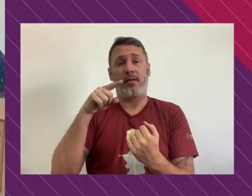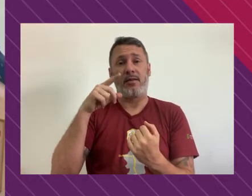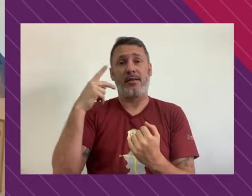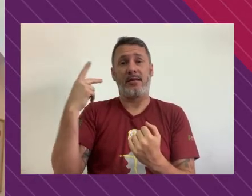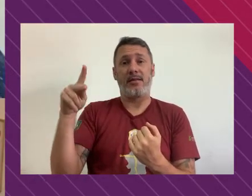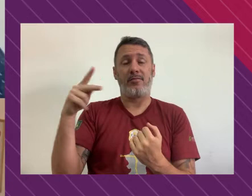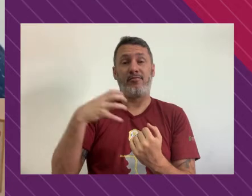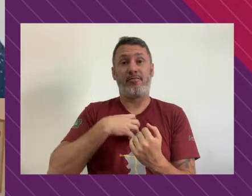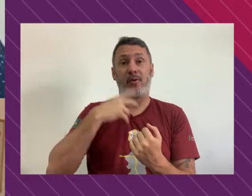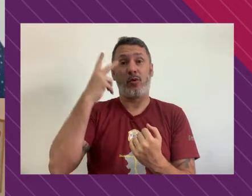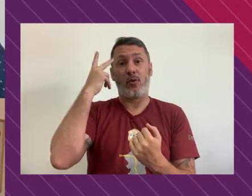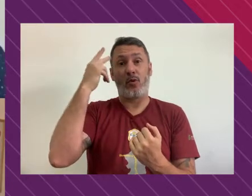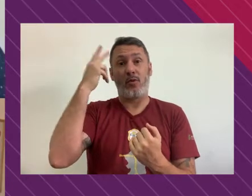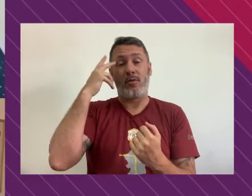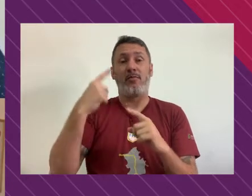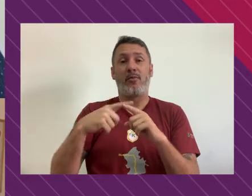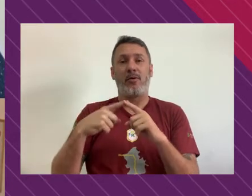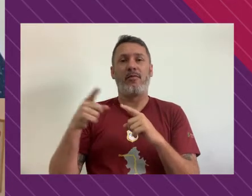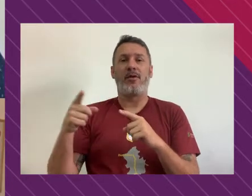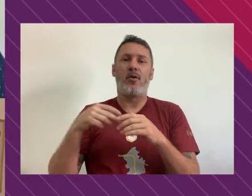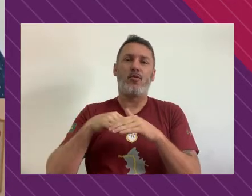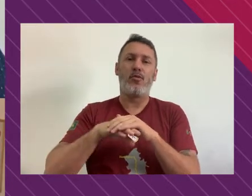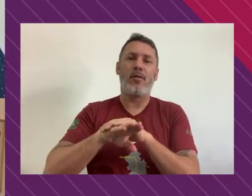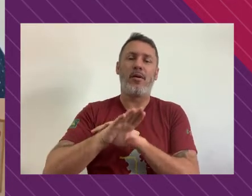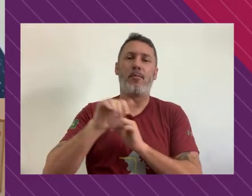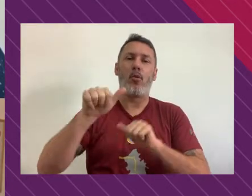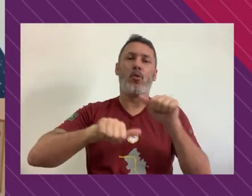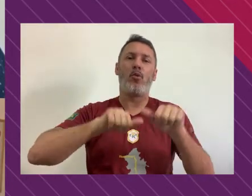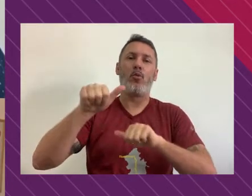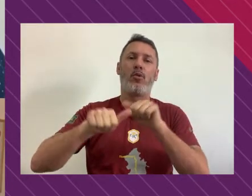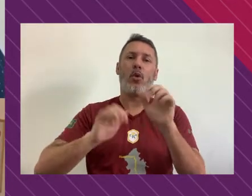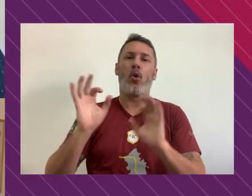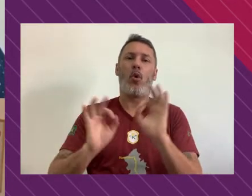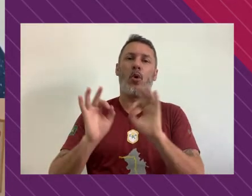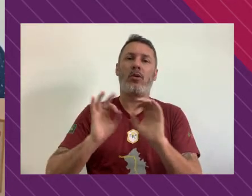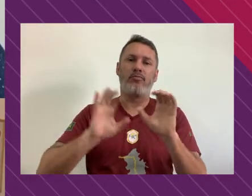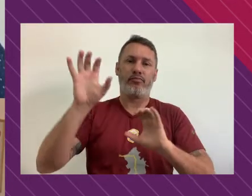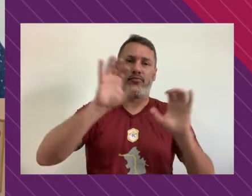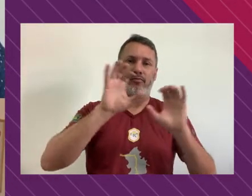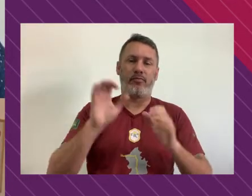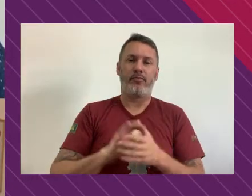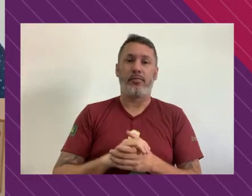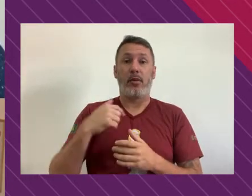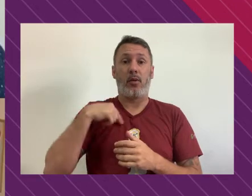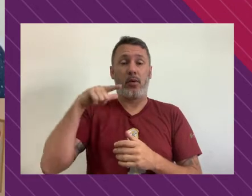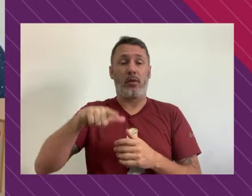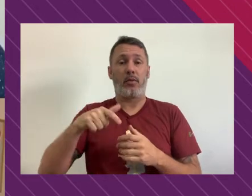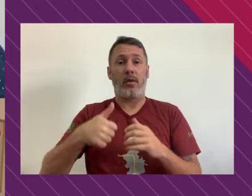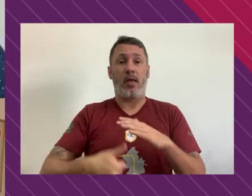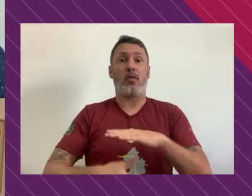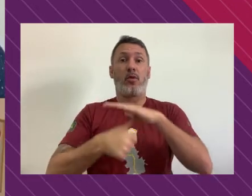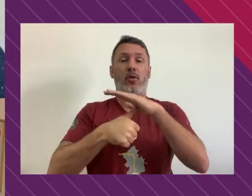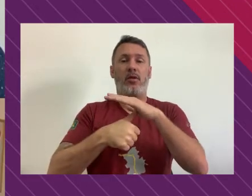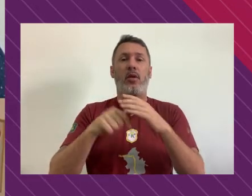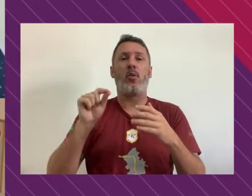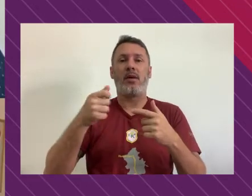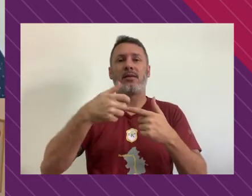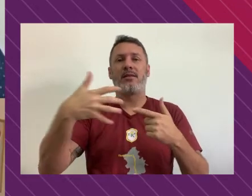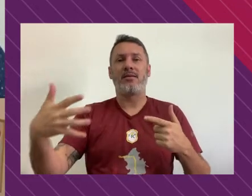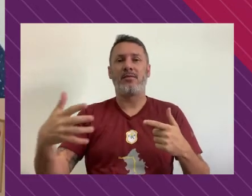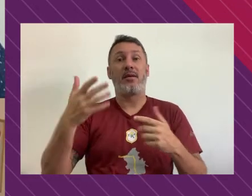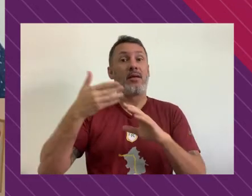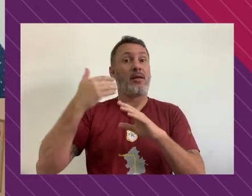lida com mudança nas organizações, né? E trabalho na Pró-Reitoria de Extensão desde 2013. E eu acho